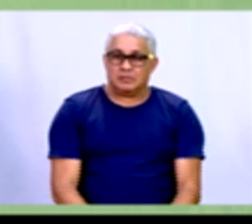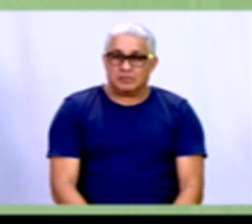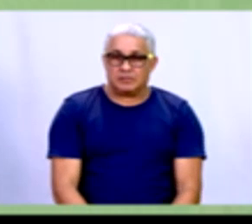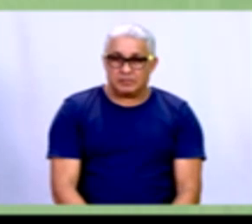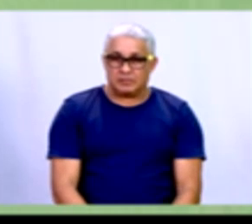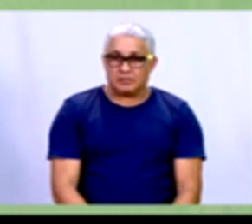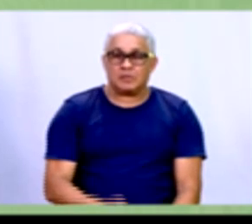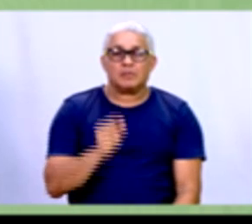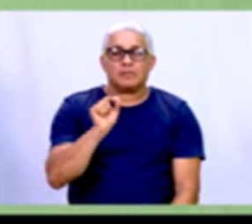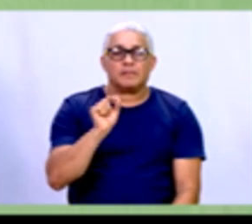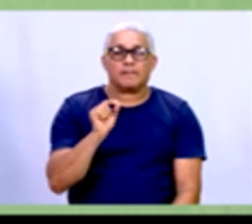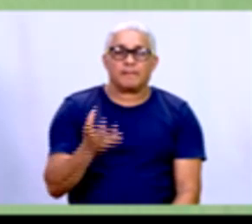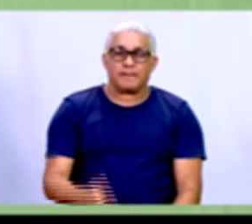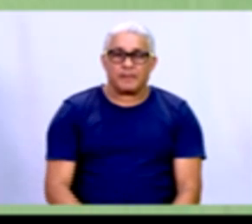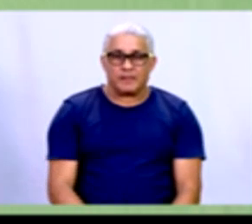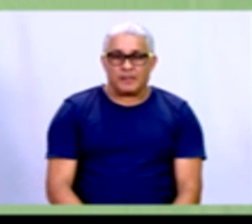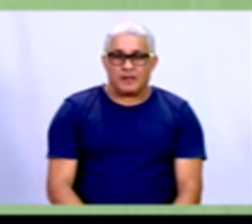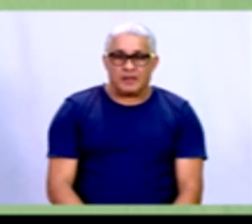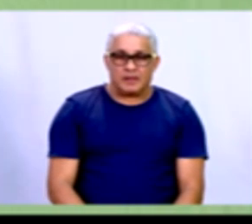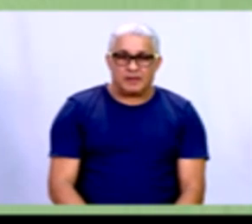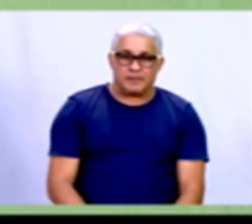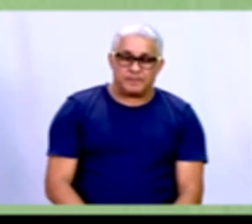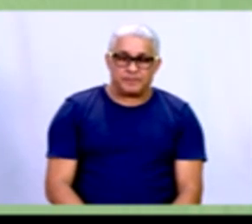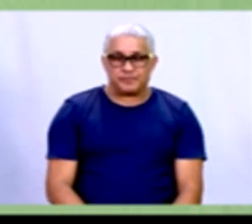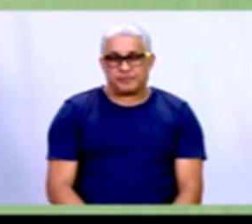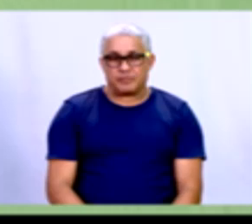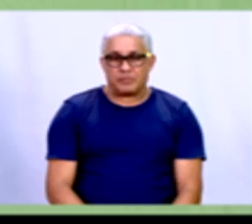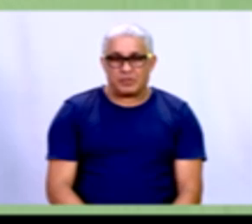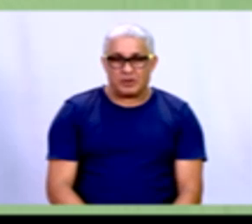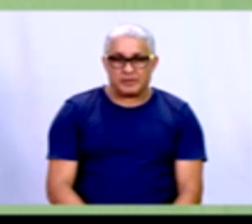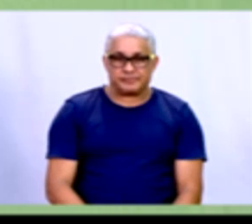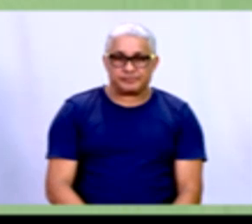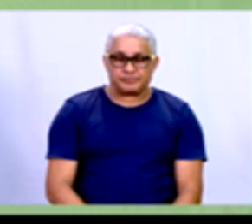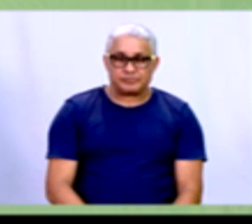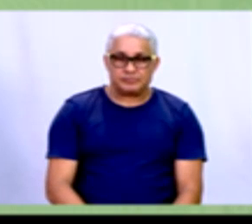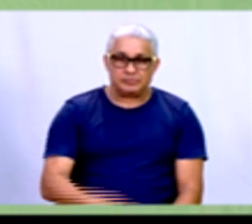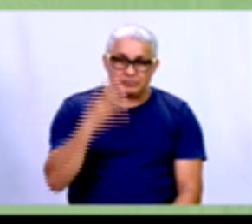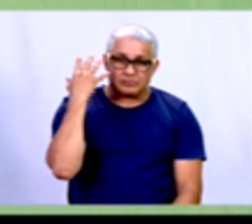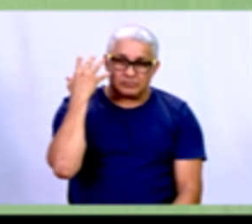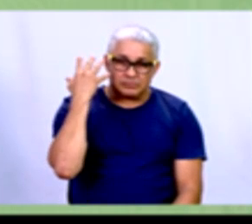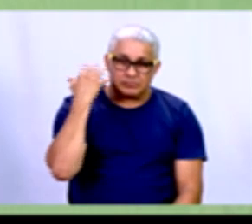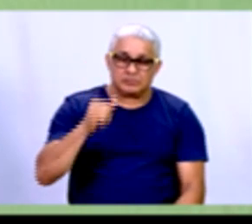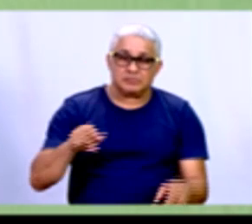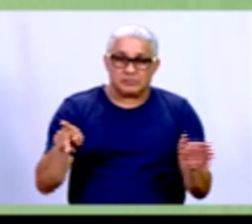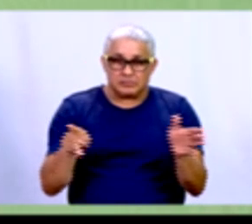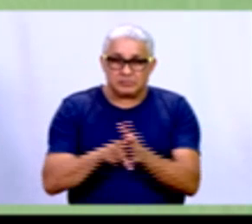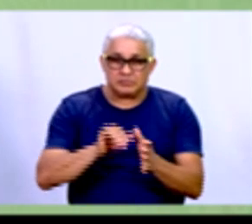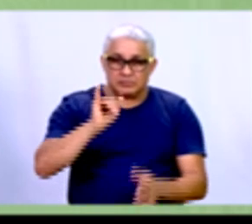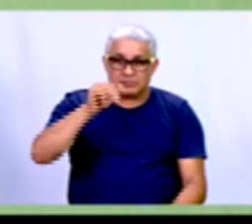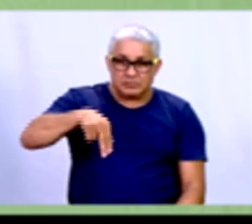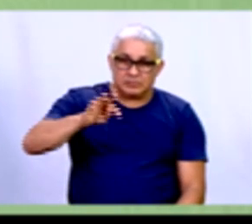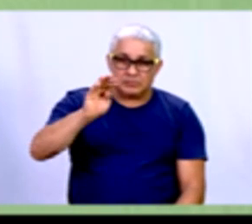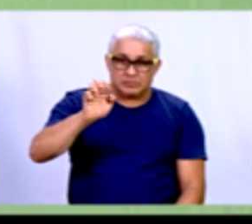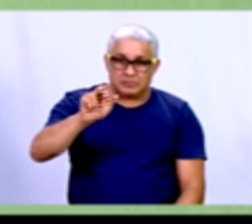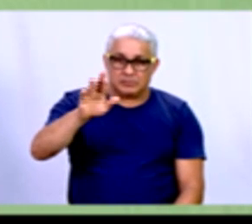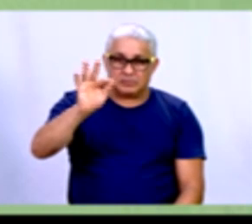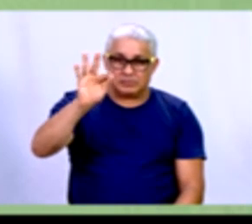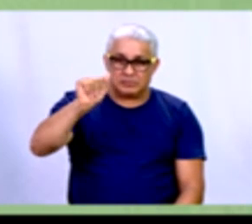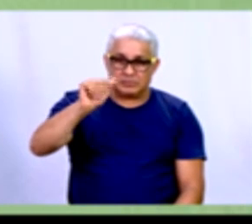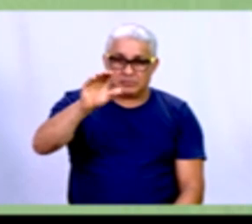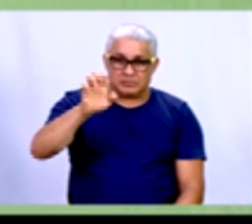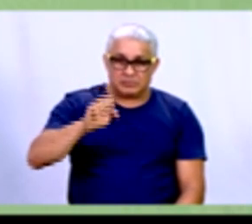Quais são, então, as naturezas das interfaces? Nós temos 3